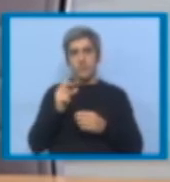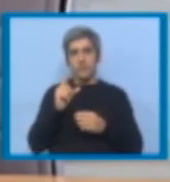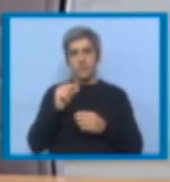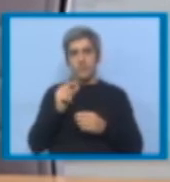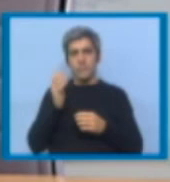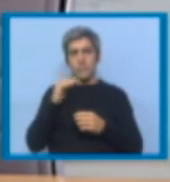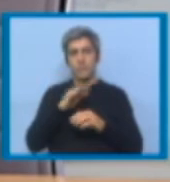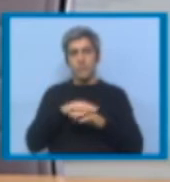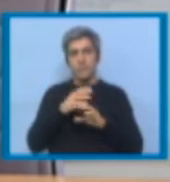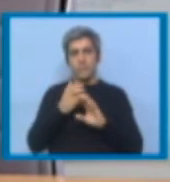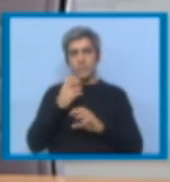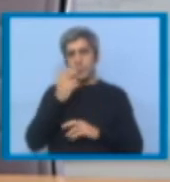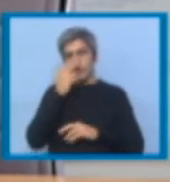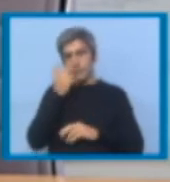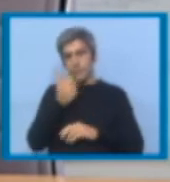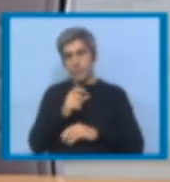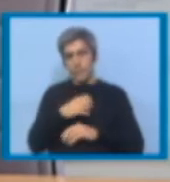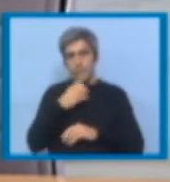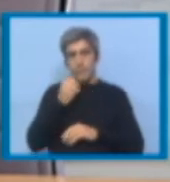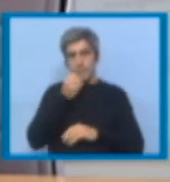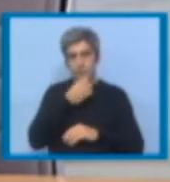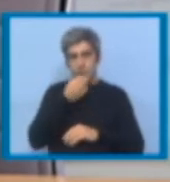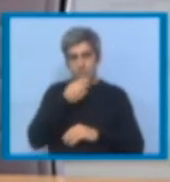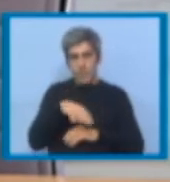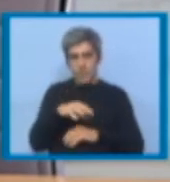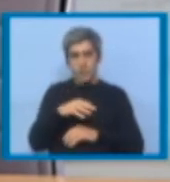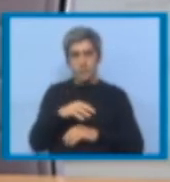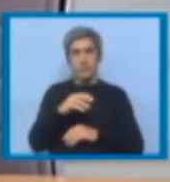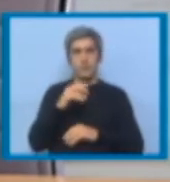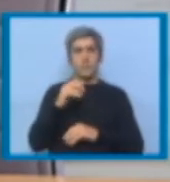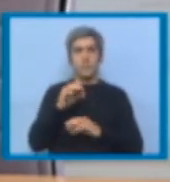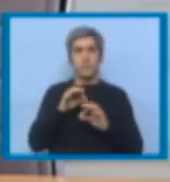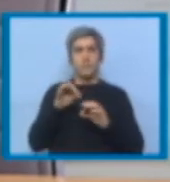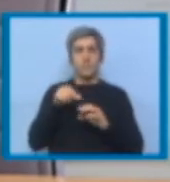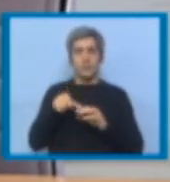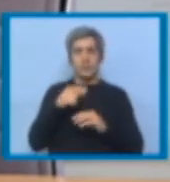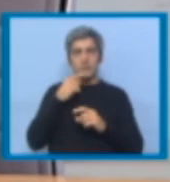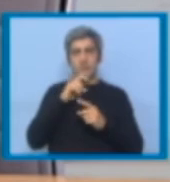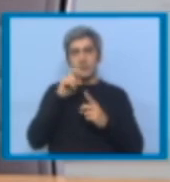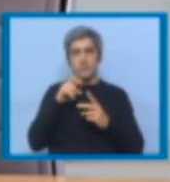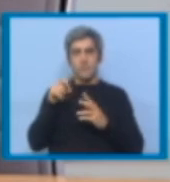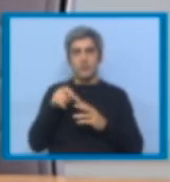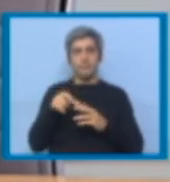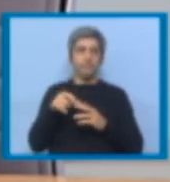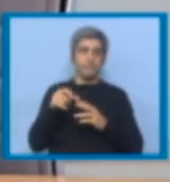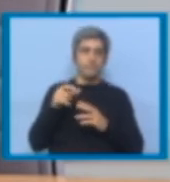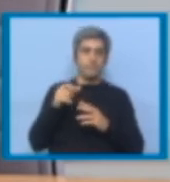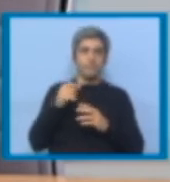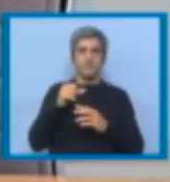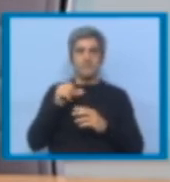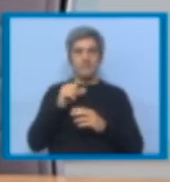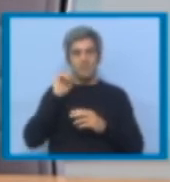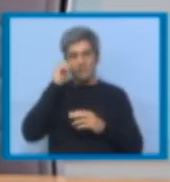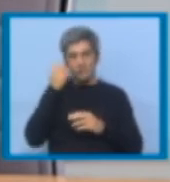também veio acentuar a desconfiança. Claro. O que eu acho que instrumentalizar esta questão foi